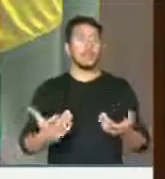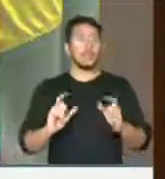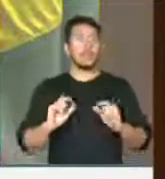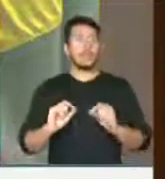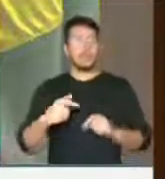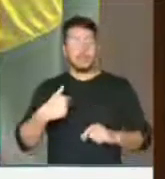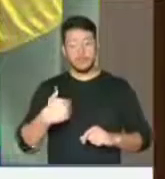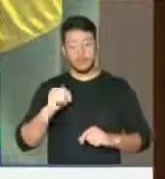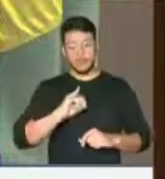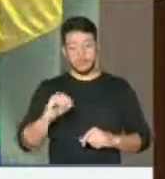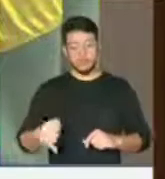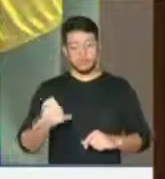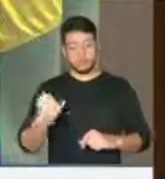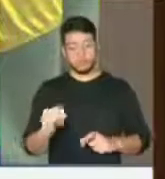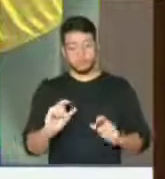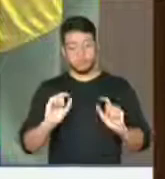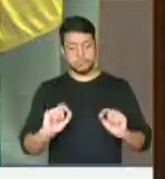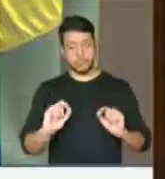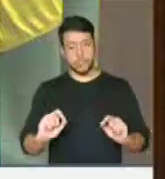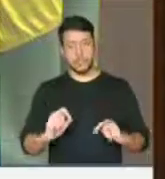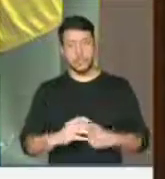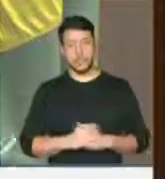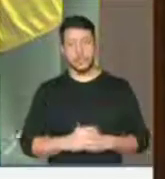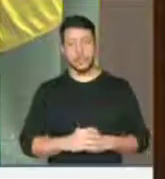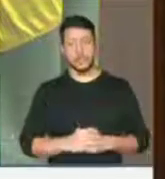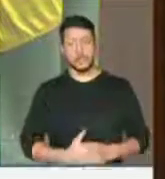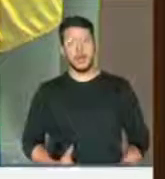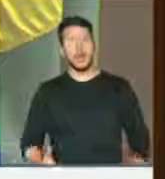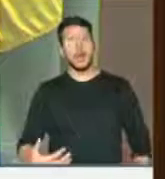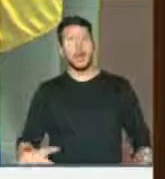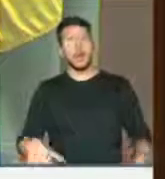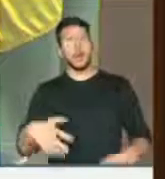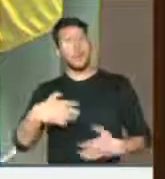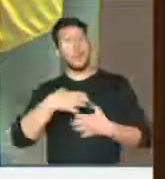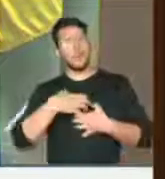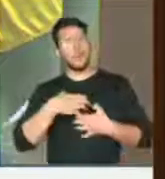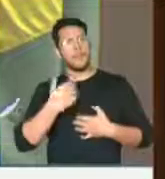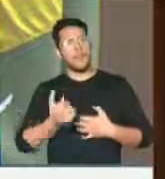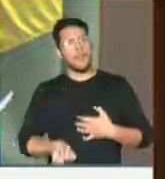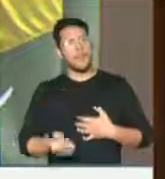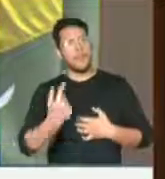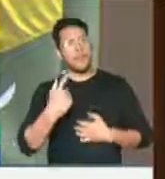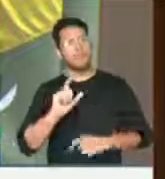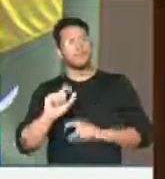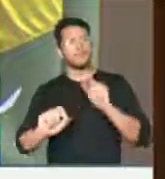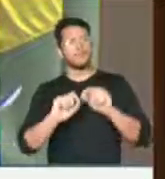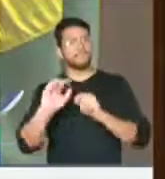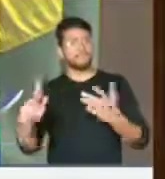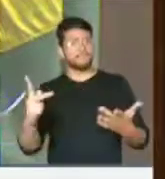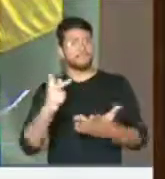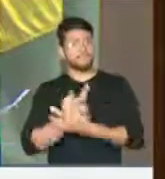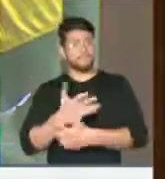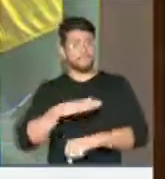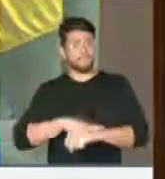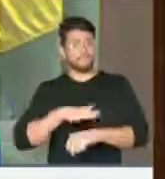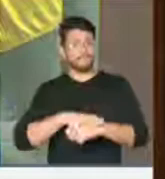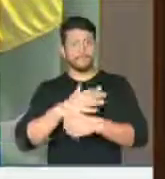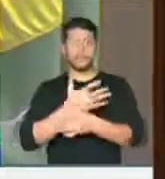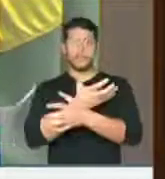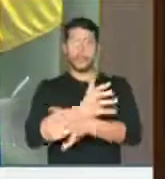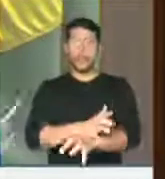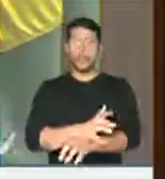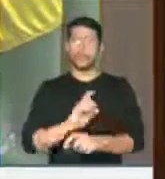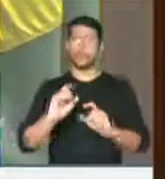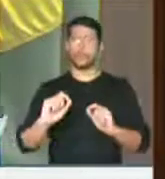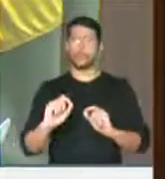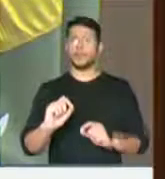presidente, eu quero concluir aqui dizendo que me assustou muito nessa estiagem, nessa seca, é que